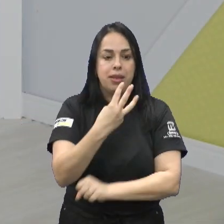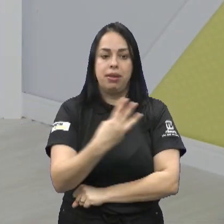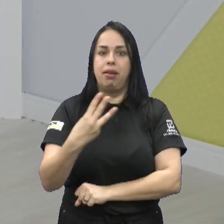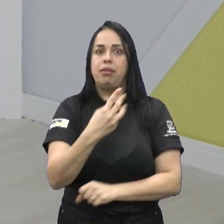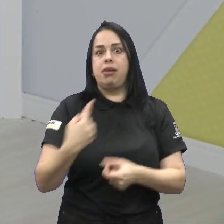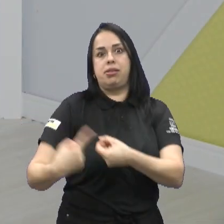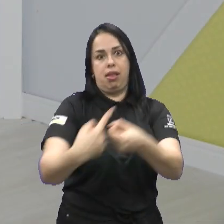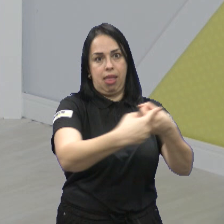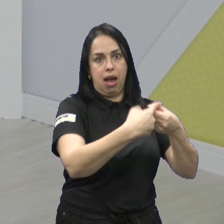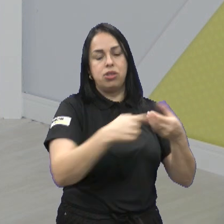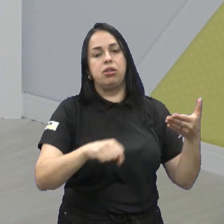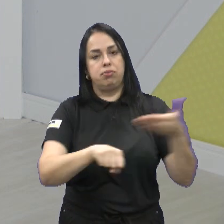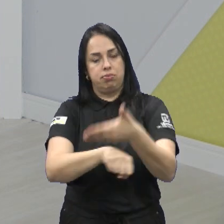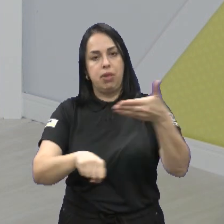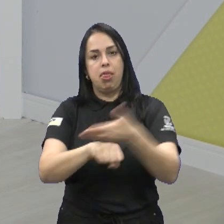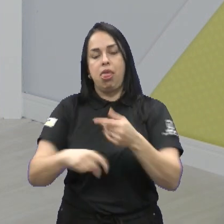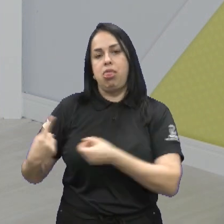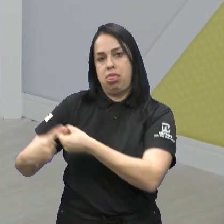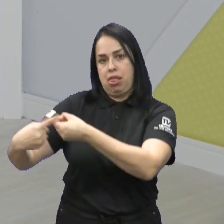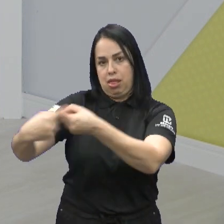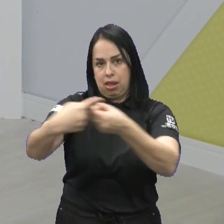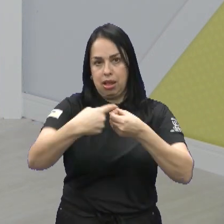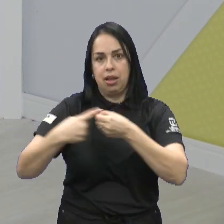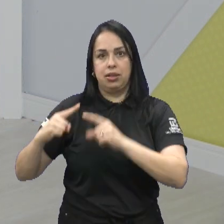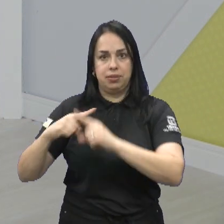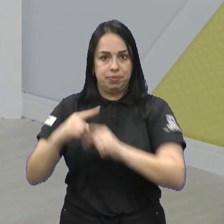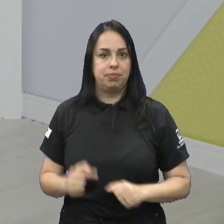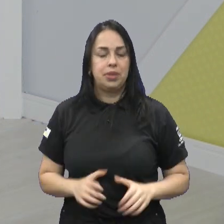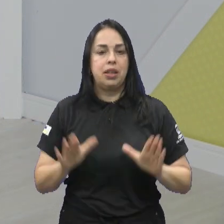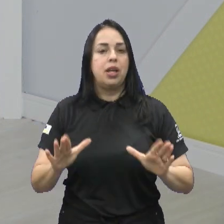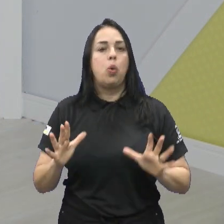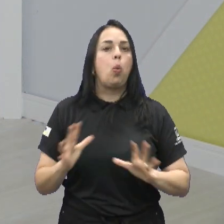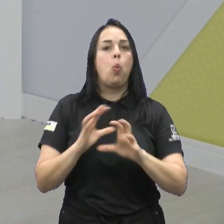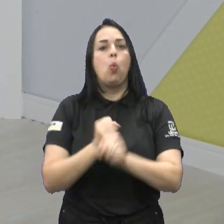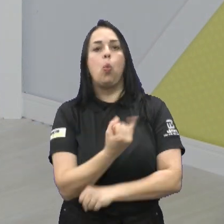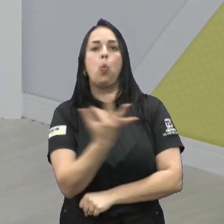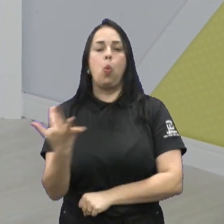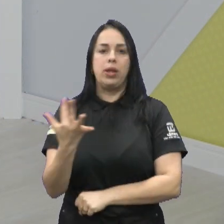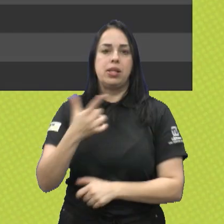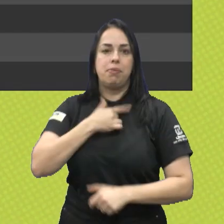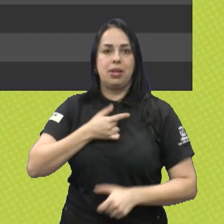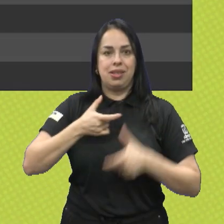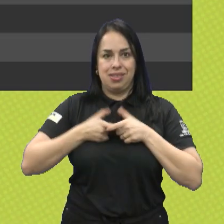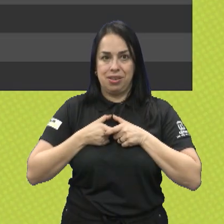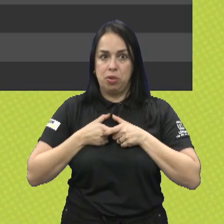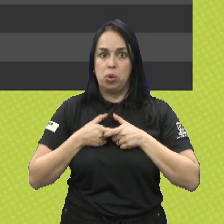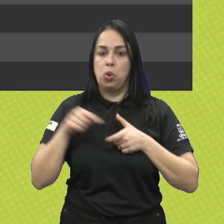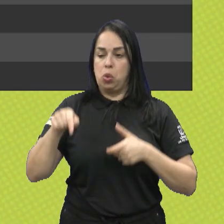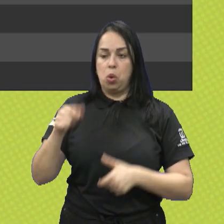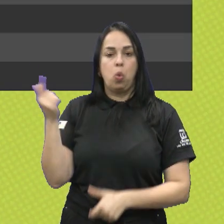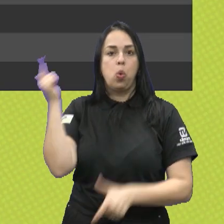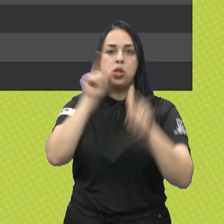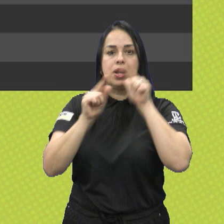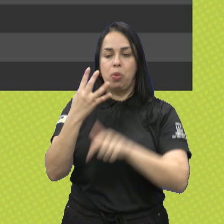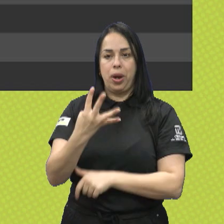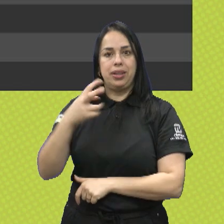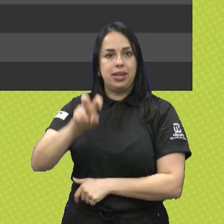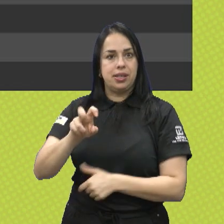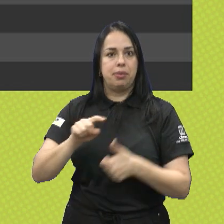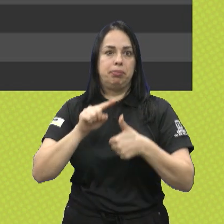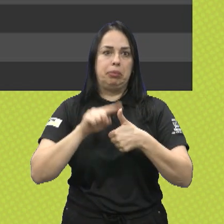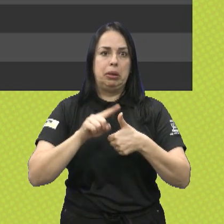participaram destes jogos regionais. Quadro de medalhas de São José, 45 pódios para São José. Badminton,